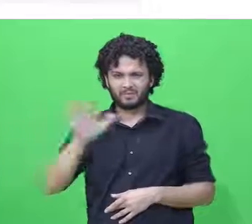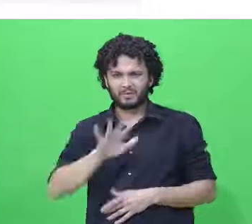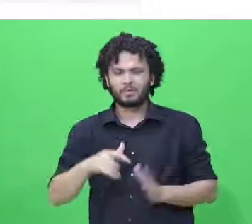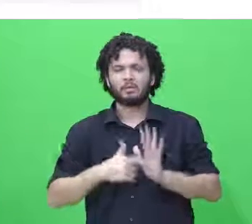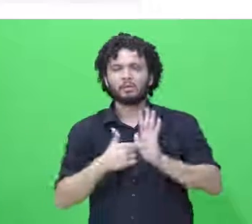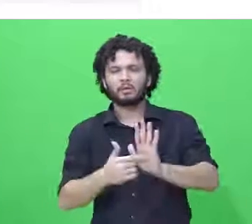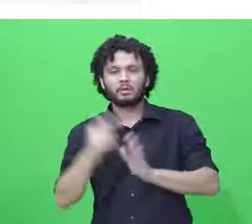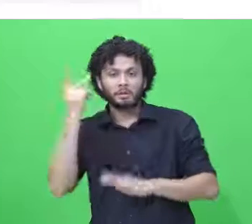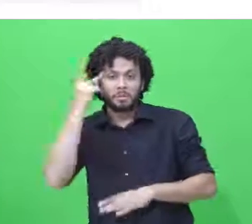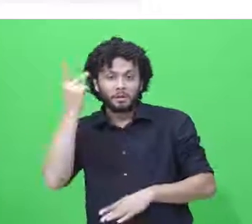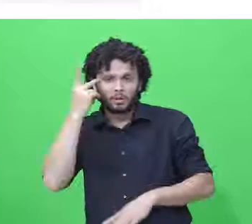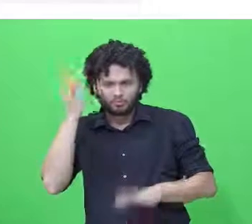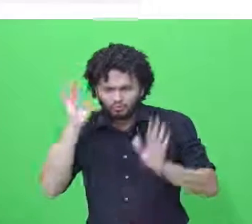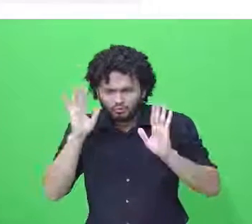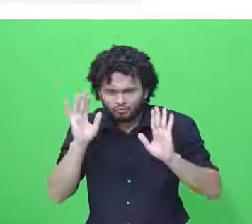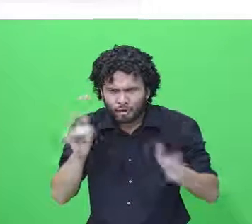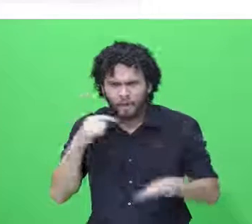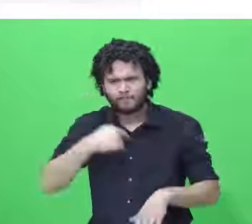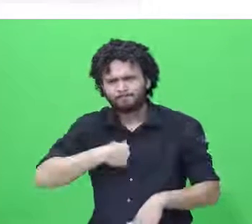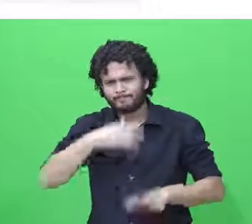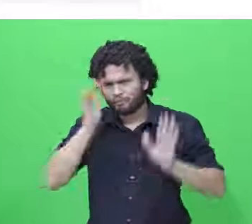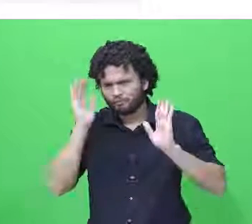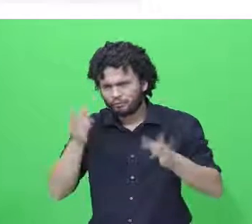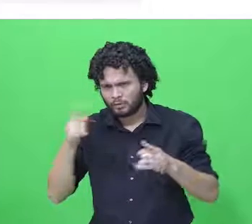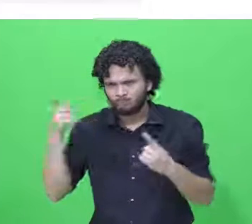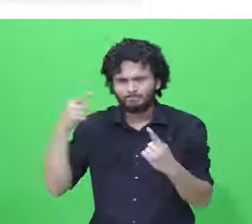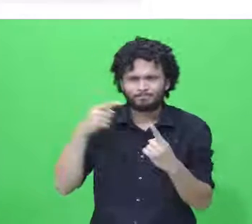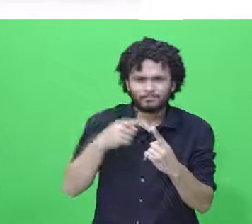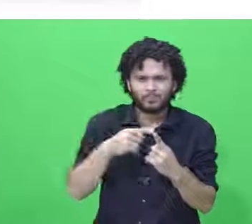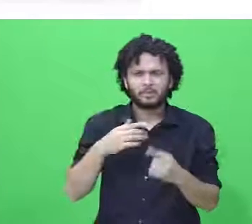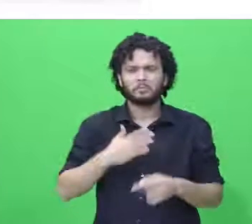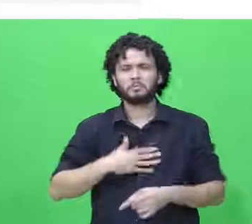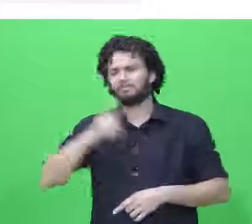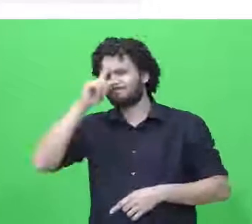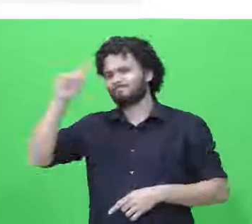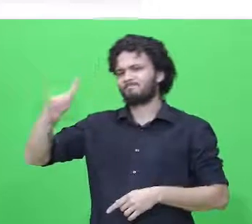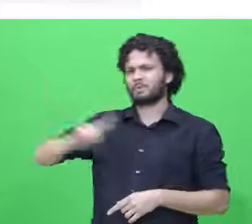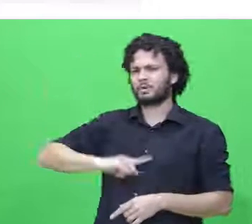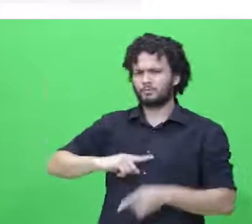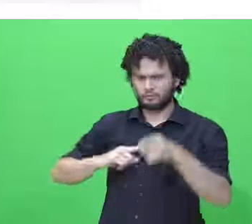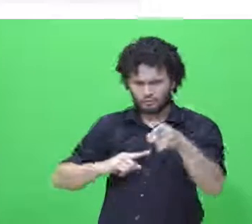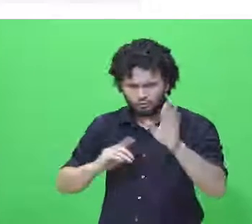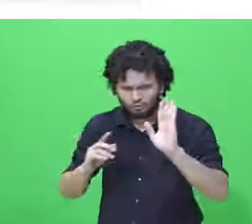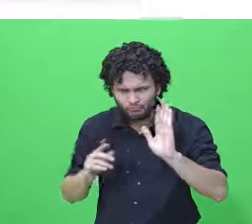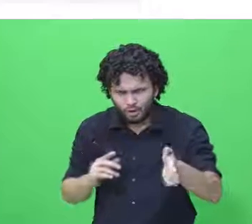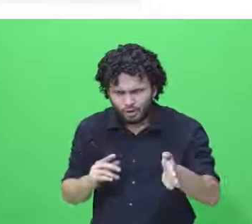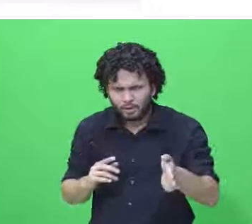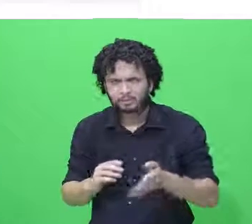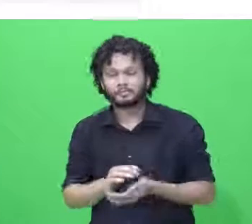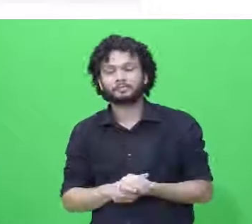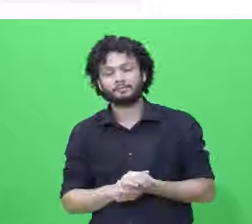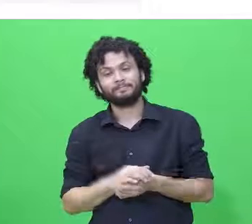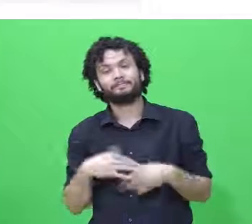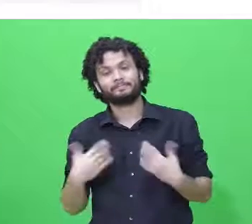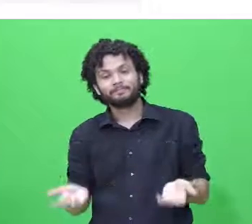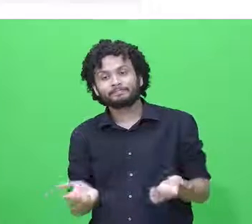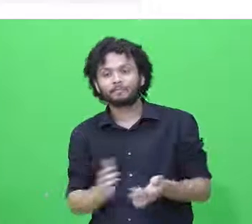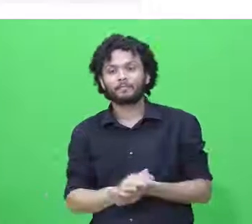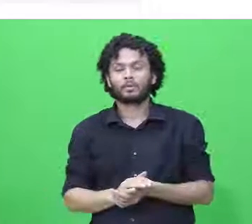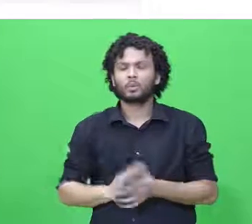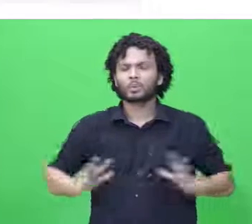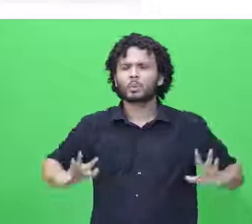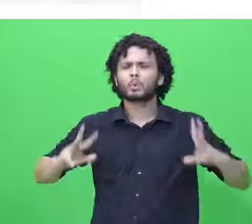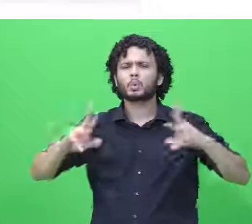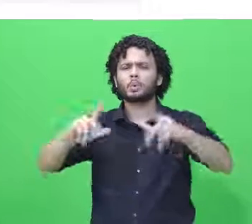paulista, eu já cumpri a minha ordem, né, o meu dever, e você? Então, quer dizer, todos